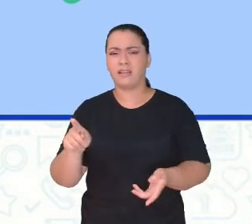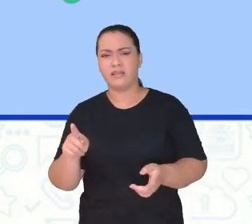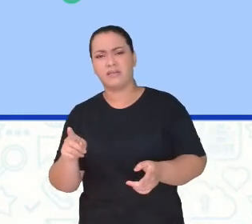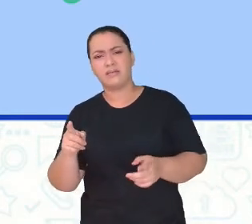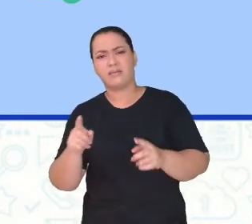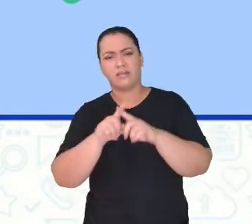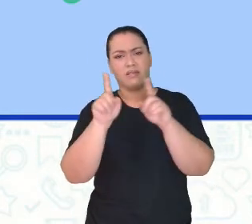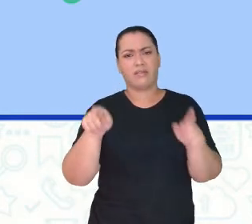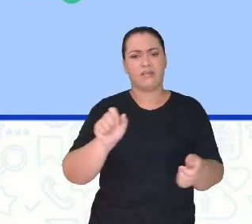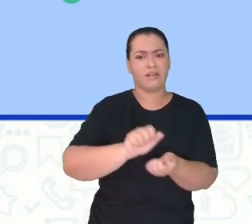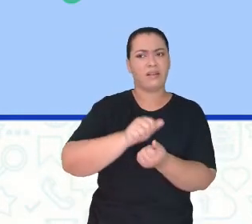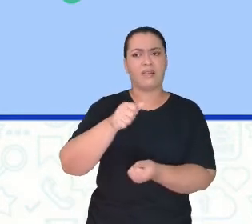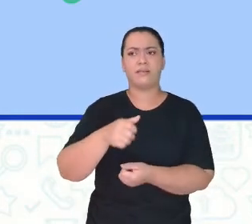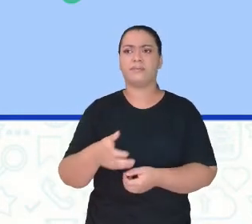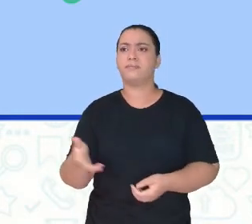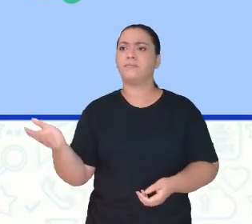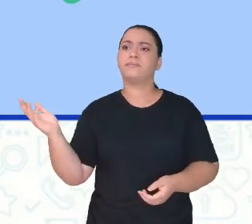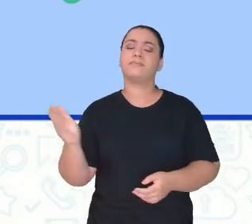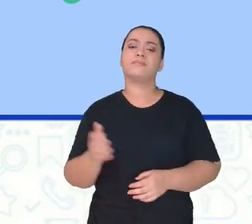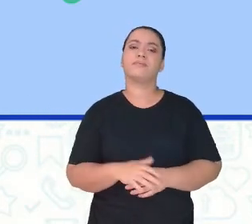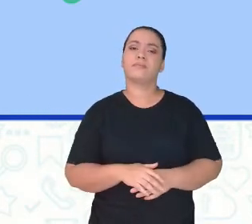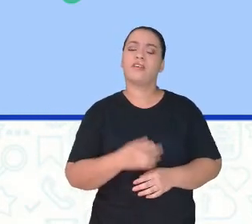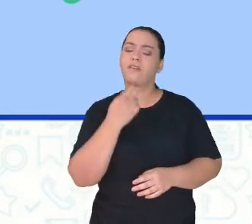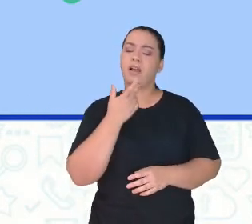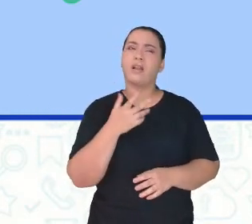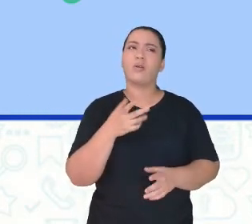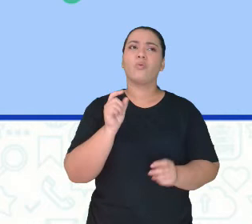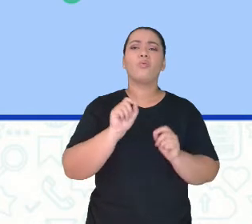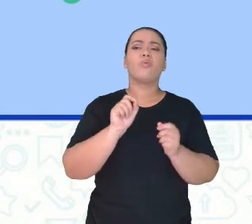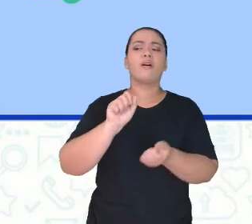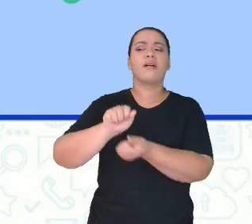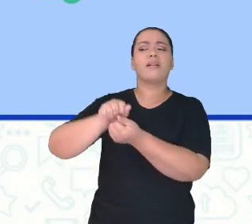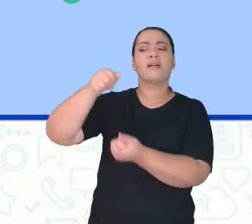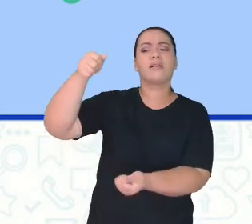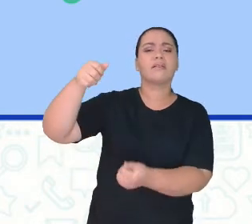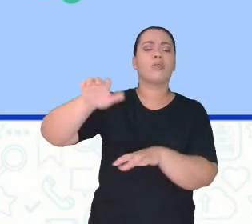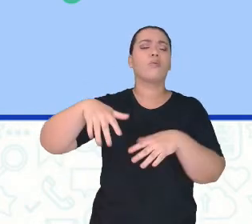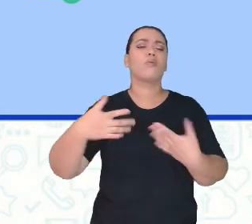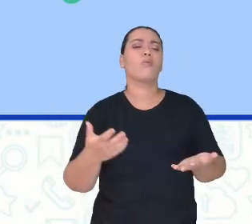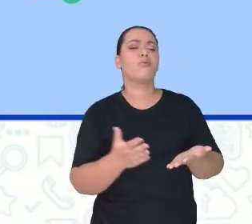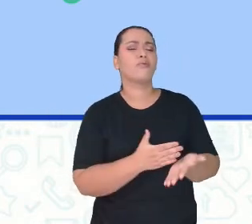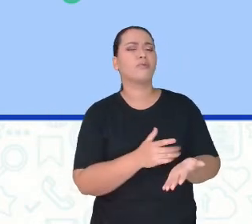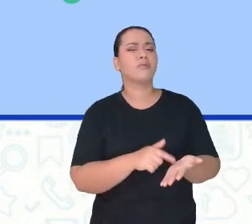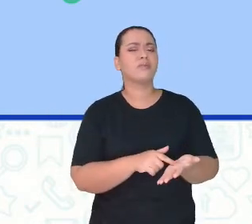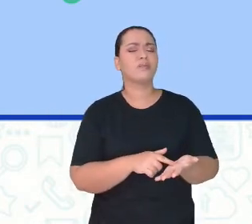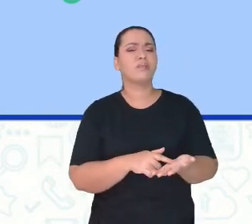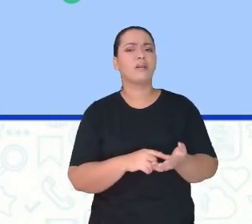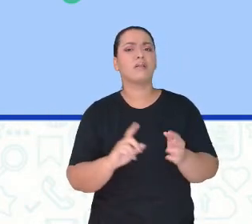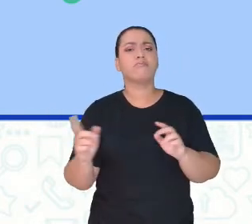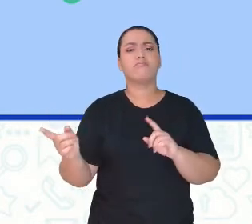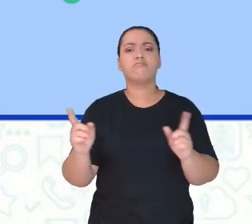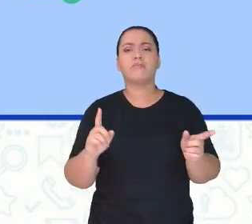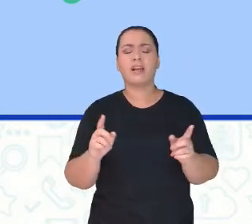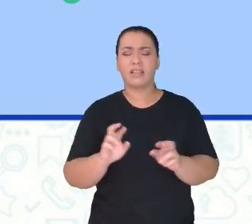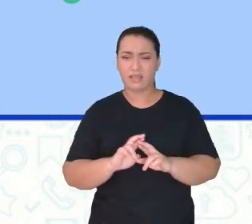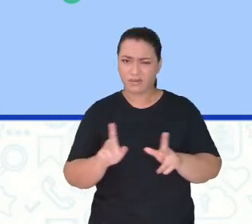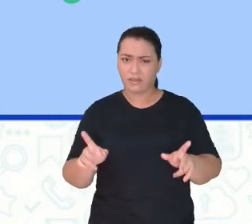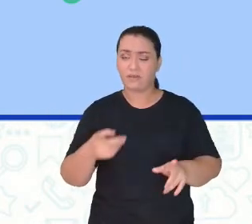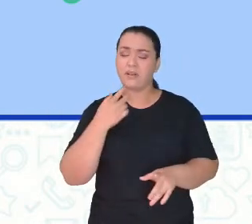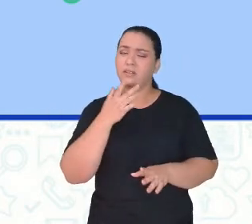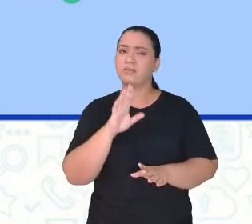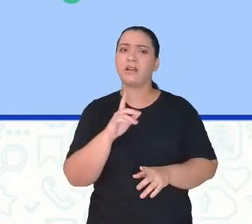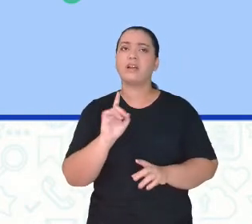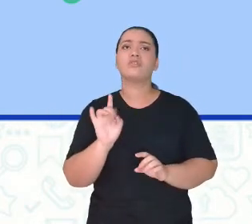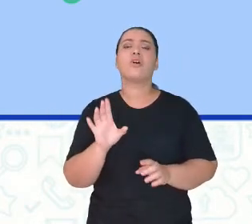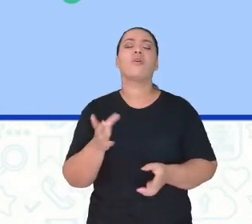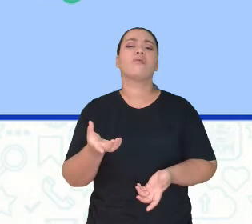diferença entre cartaz e folder é muito próximo, gente. É mais o formato como você constrói, tá? Eu